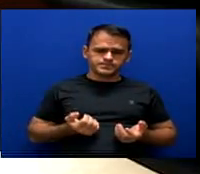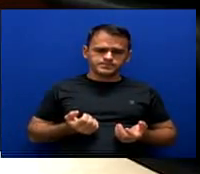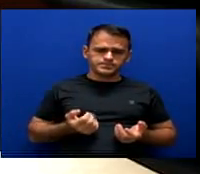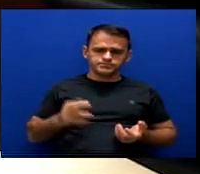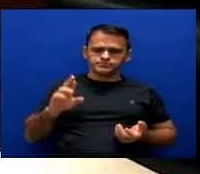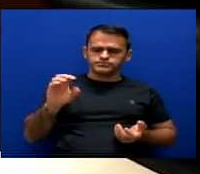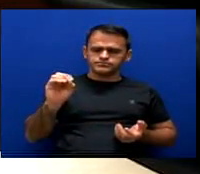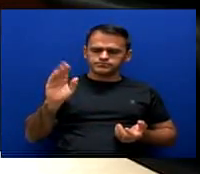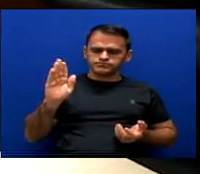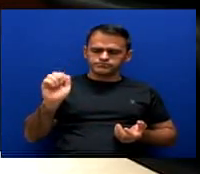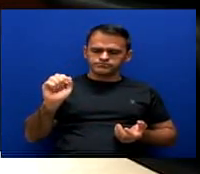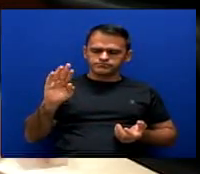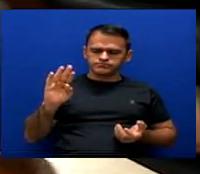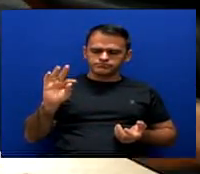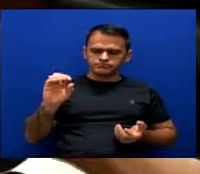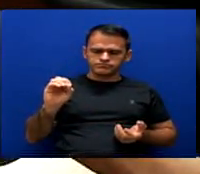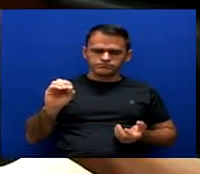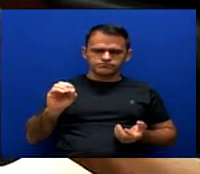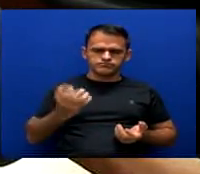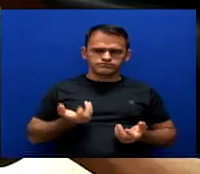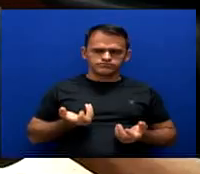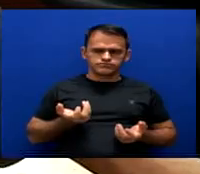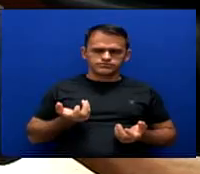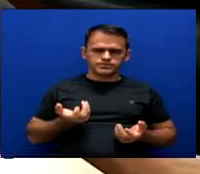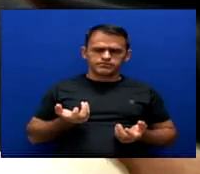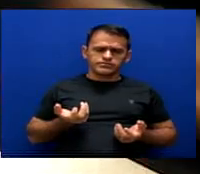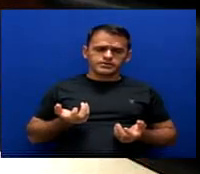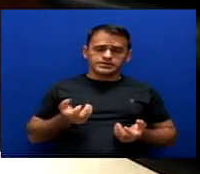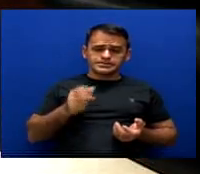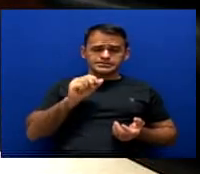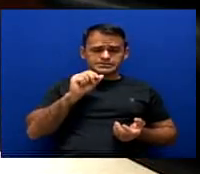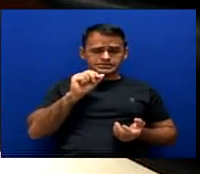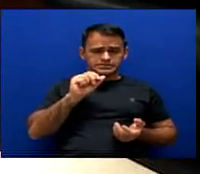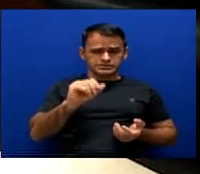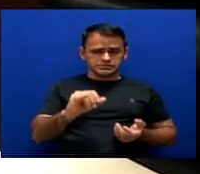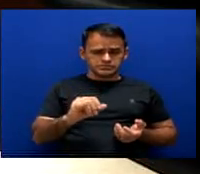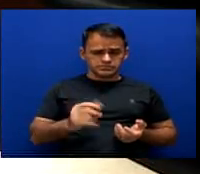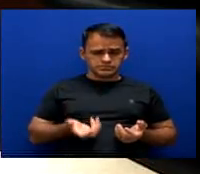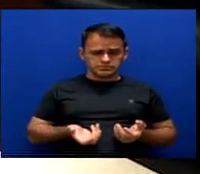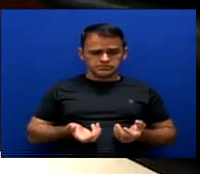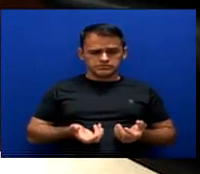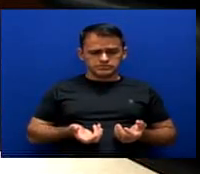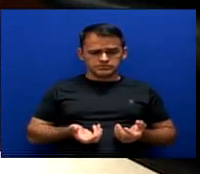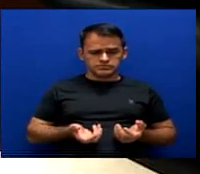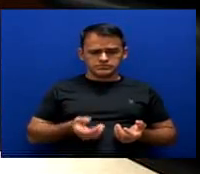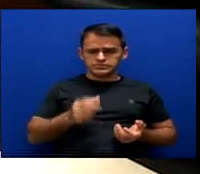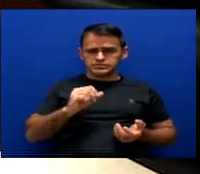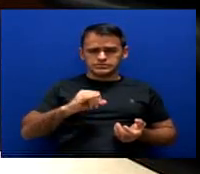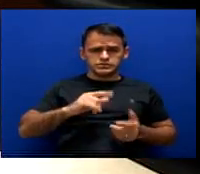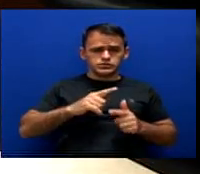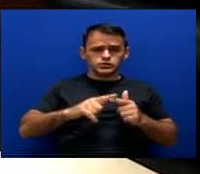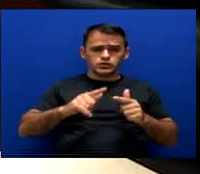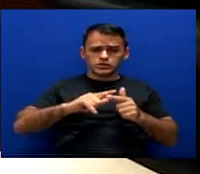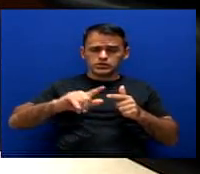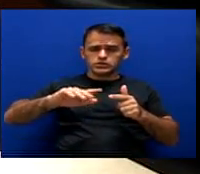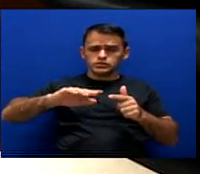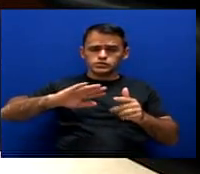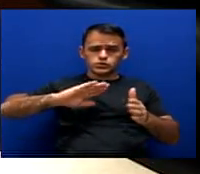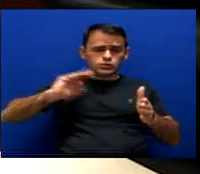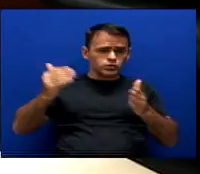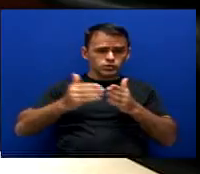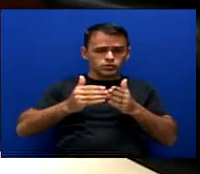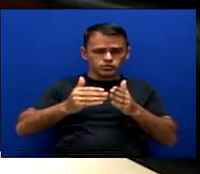roberto né roberto se todas as coisas da saúde da saúde mental